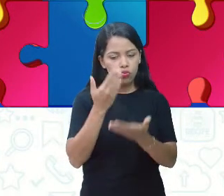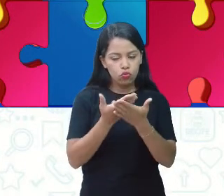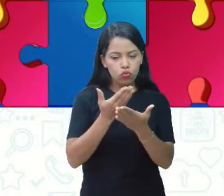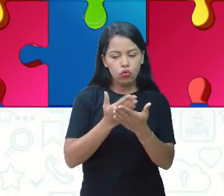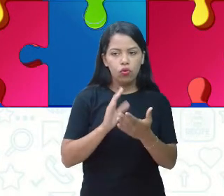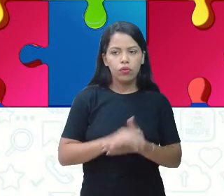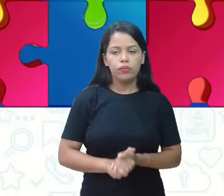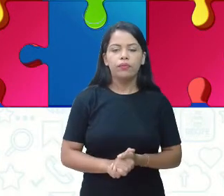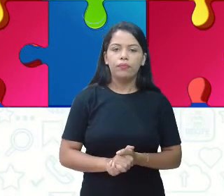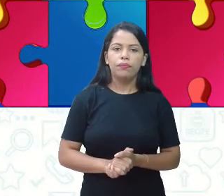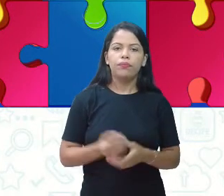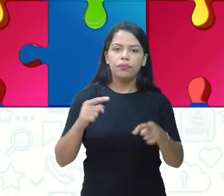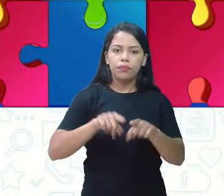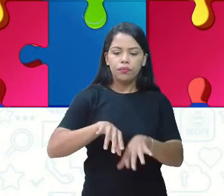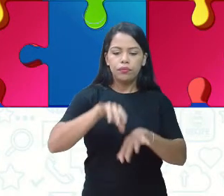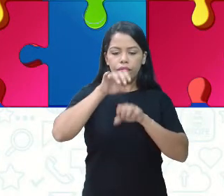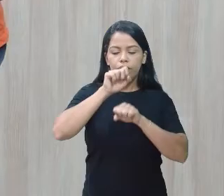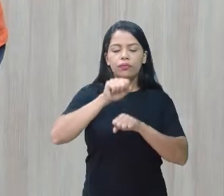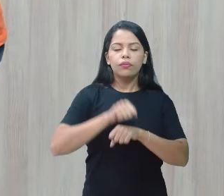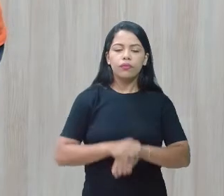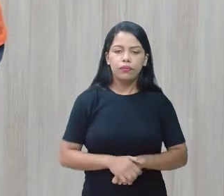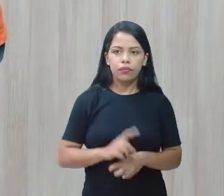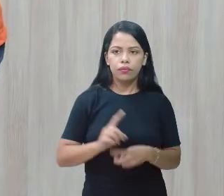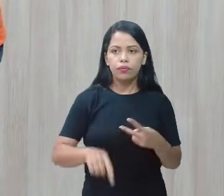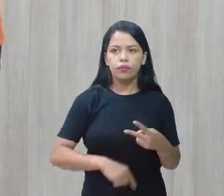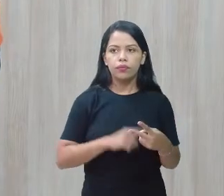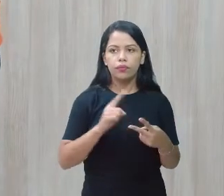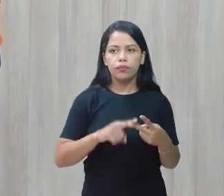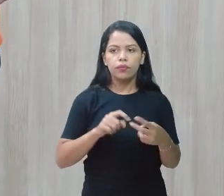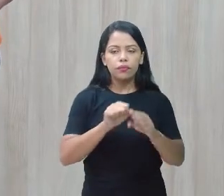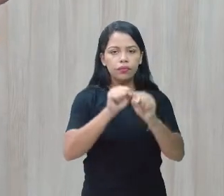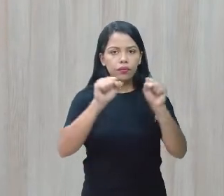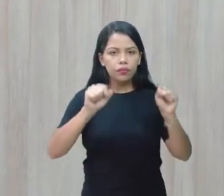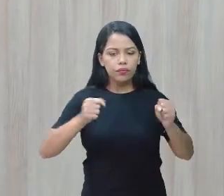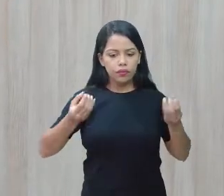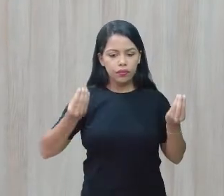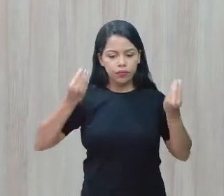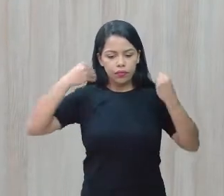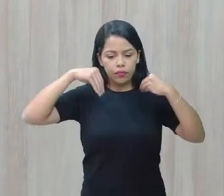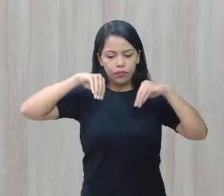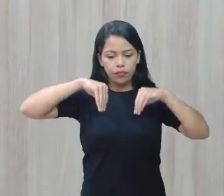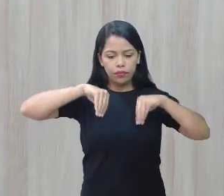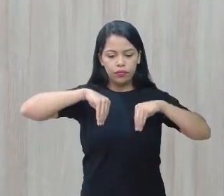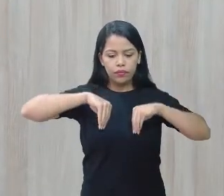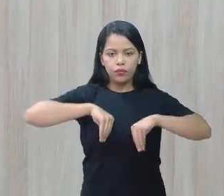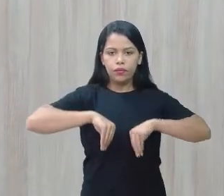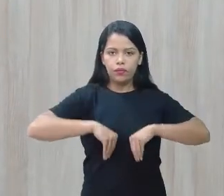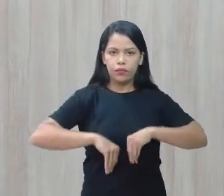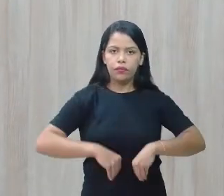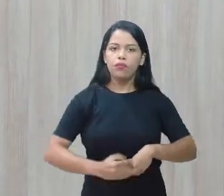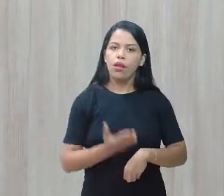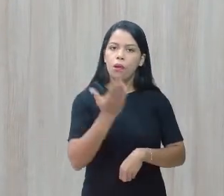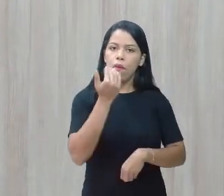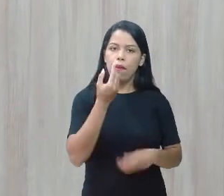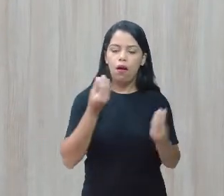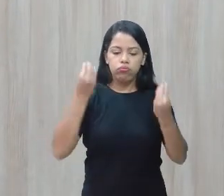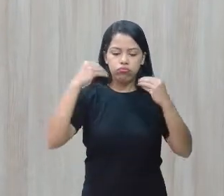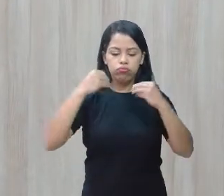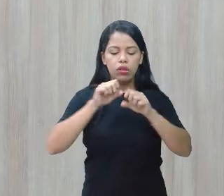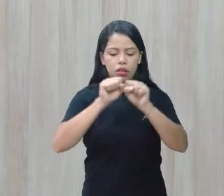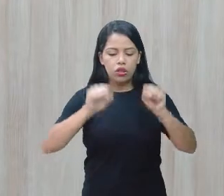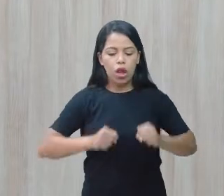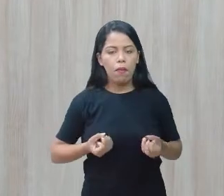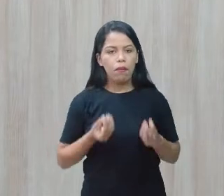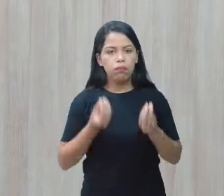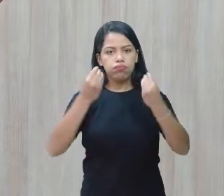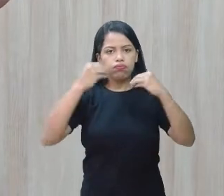e ajudar a liberar o gás carbônico. A questão aí do sistema digestório, que a partir dos alimentos, né? O que nós queremos desse